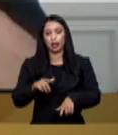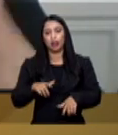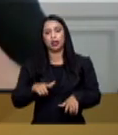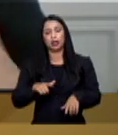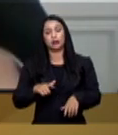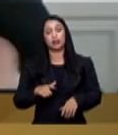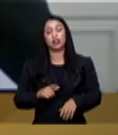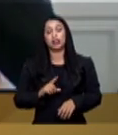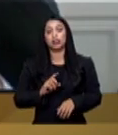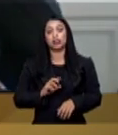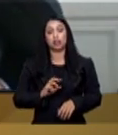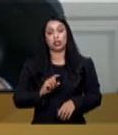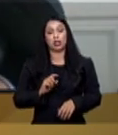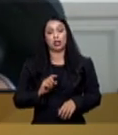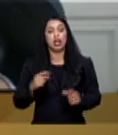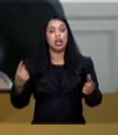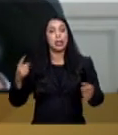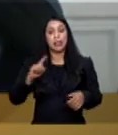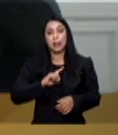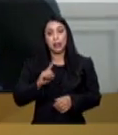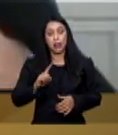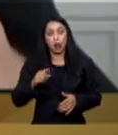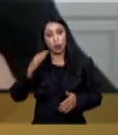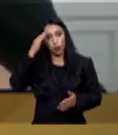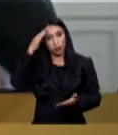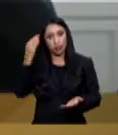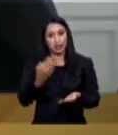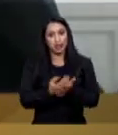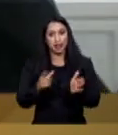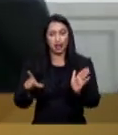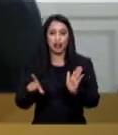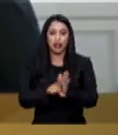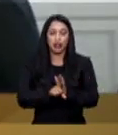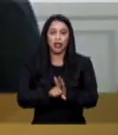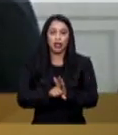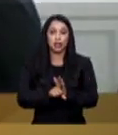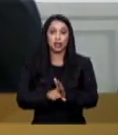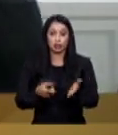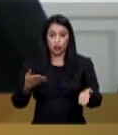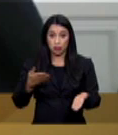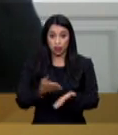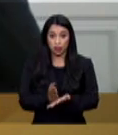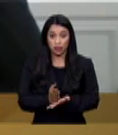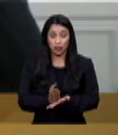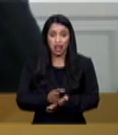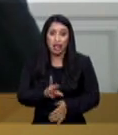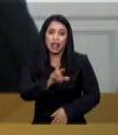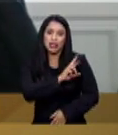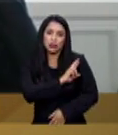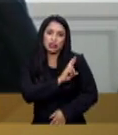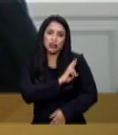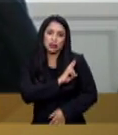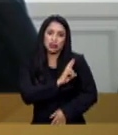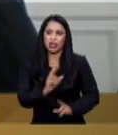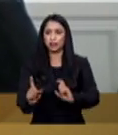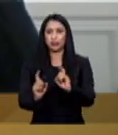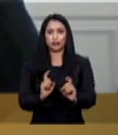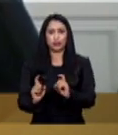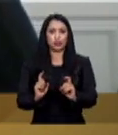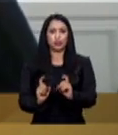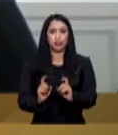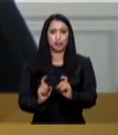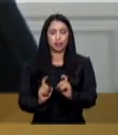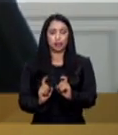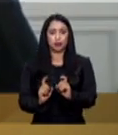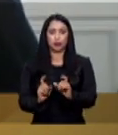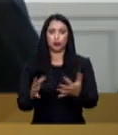ou no descumprimento da própria lei que ele mandou à Assembleia e foi aprovada, isso é responsabilidade subjetiva do gestor.